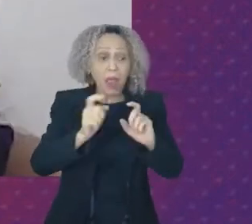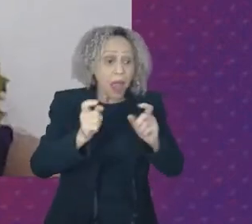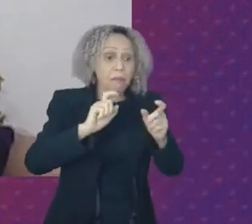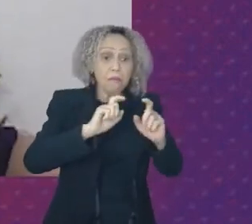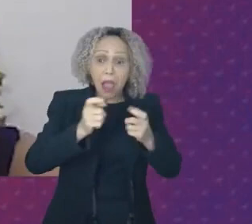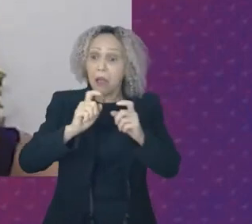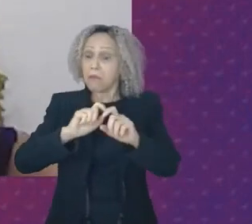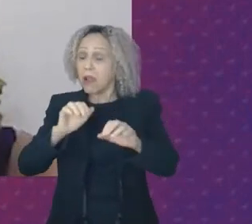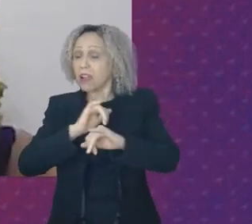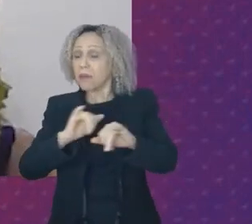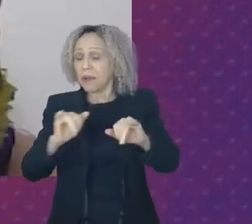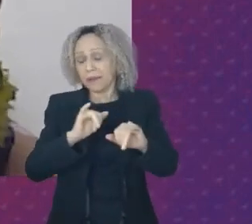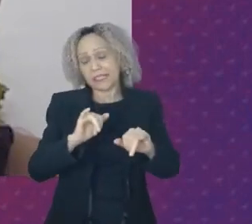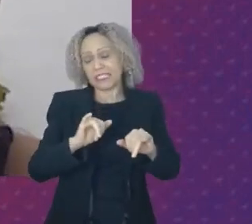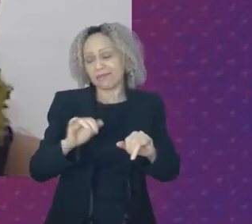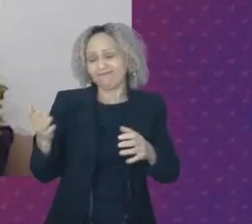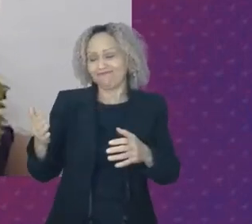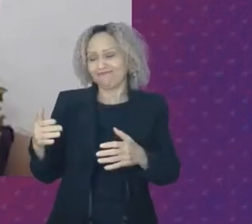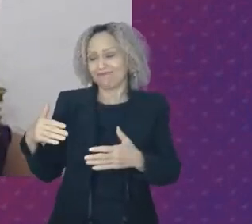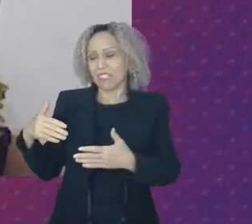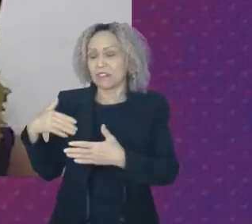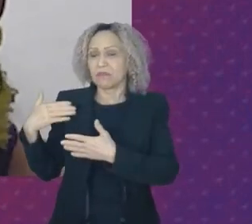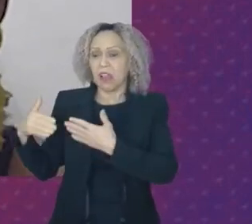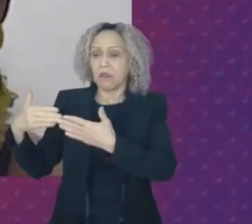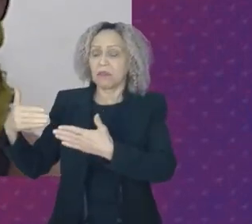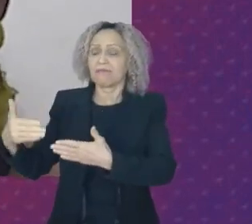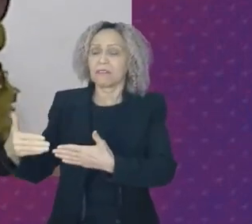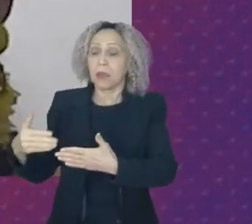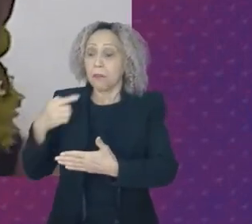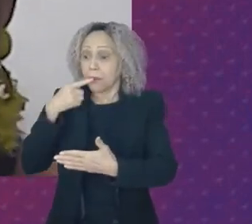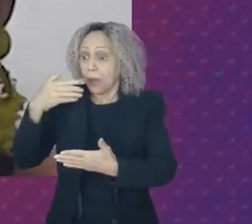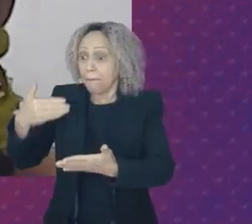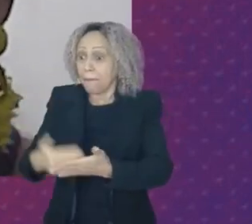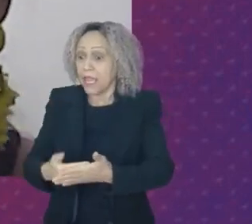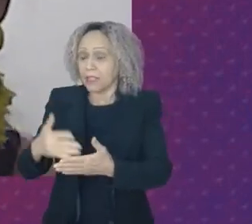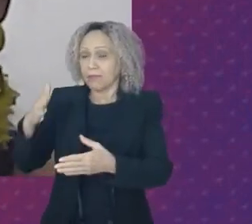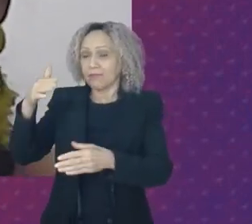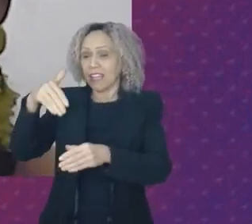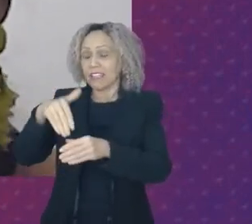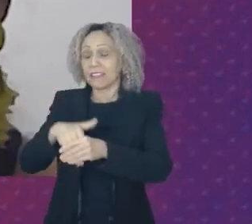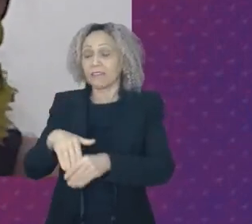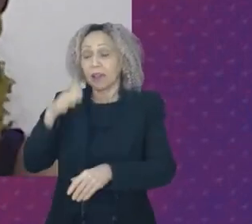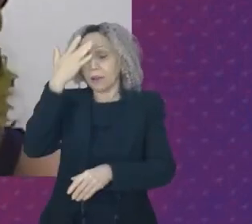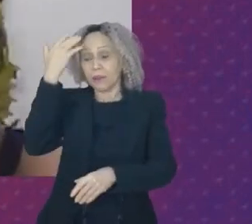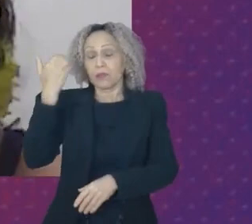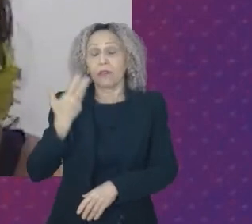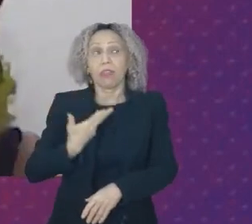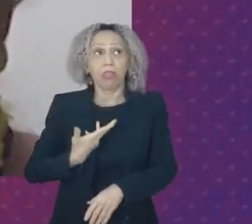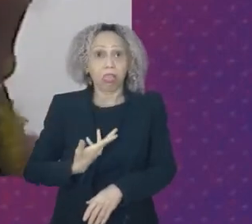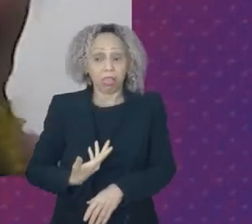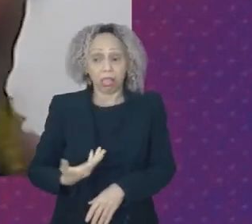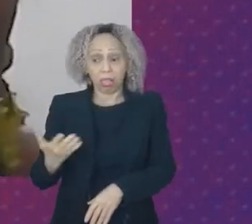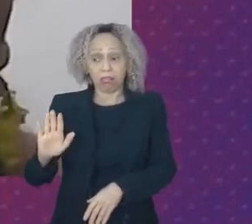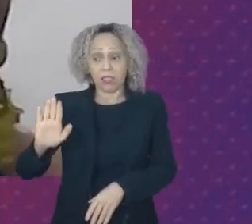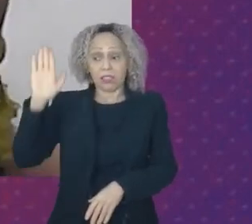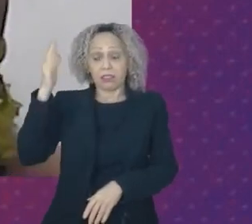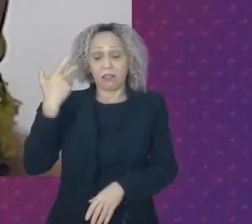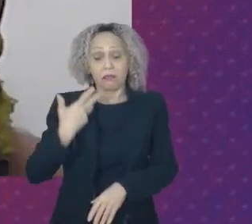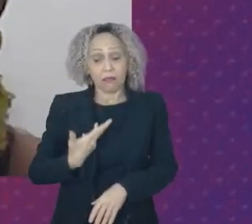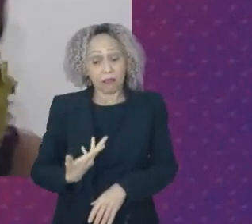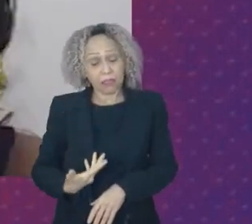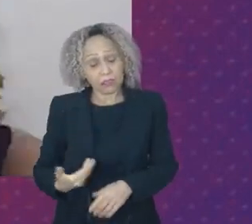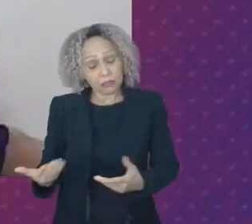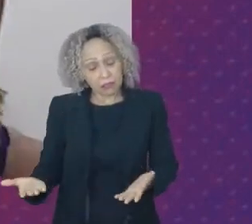nos votos, reflete na forma como a candidata está se relacionando com a sociedade, e não tem como a gente esconder